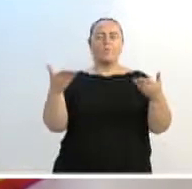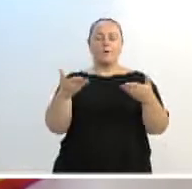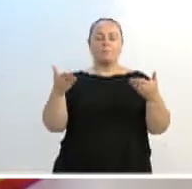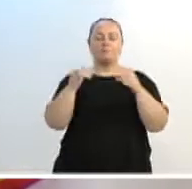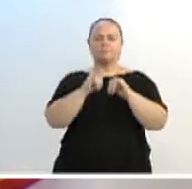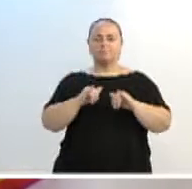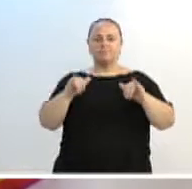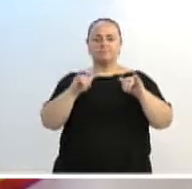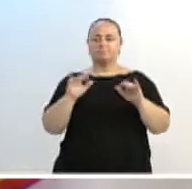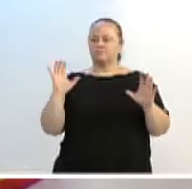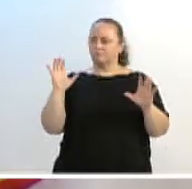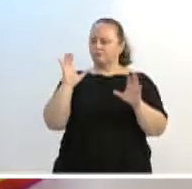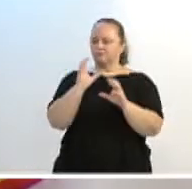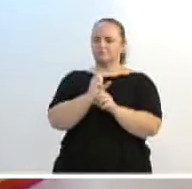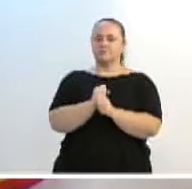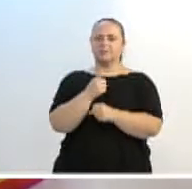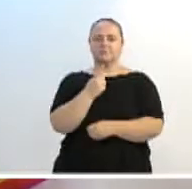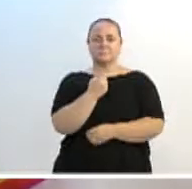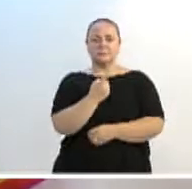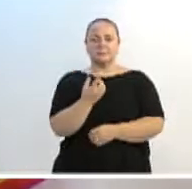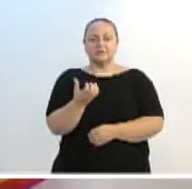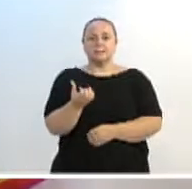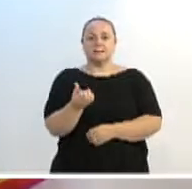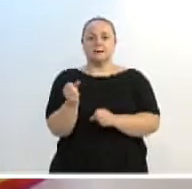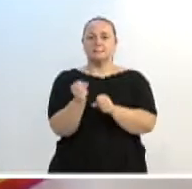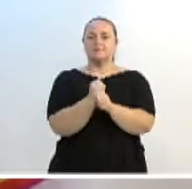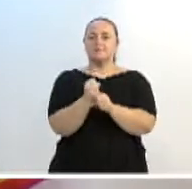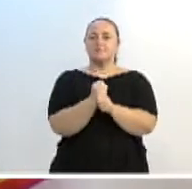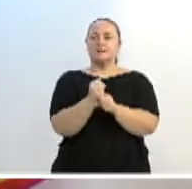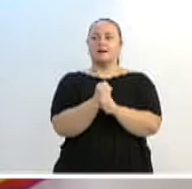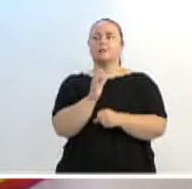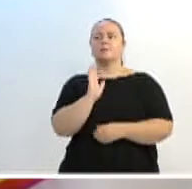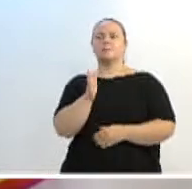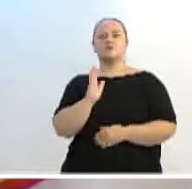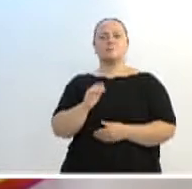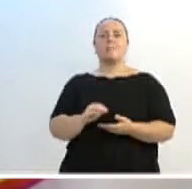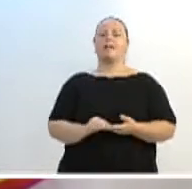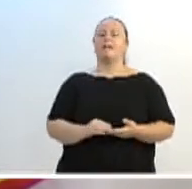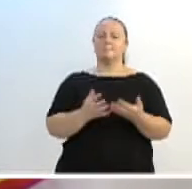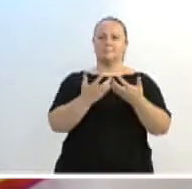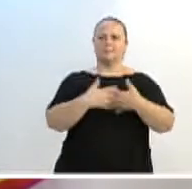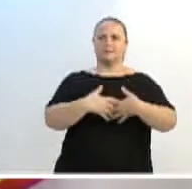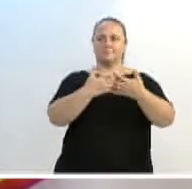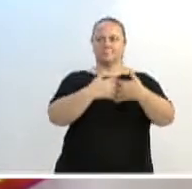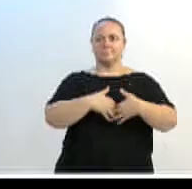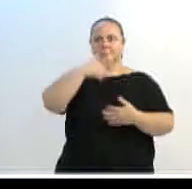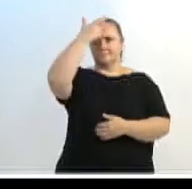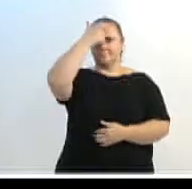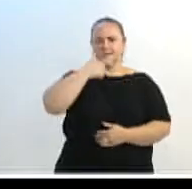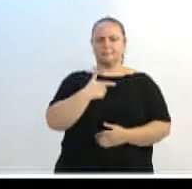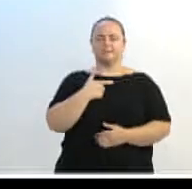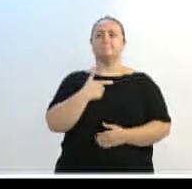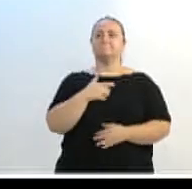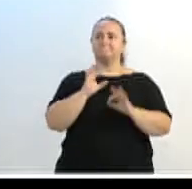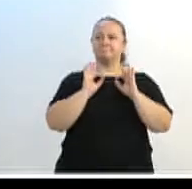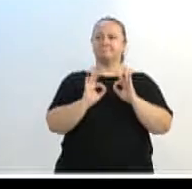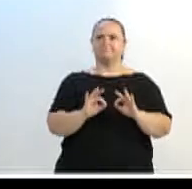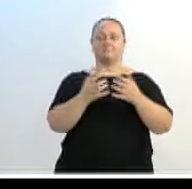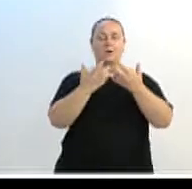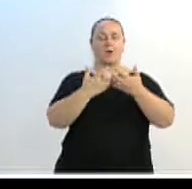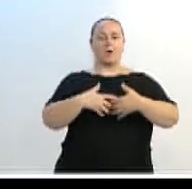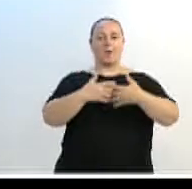116 anos do Rotary. Eu vim até com os pins hoje do Rotary, porque eu sou rotariana e trouxe